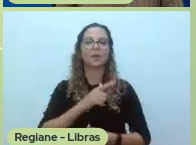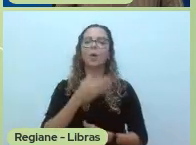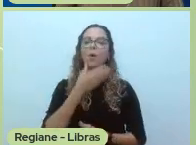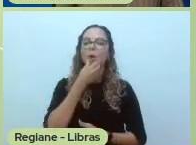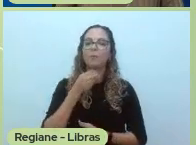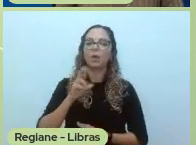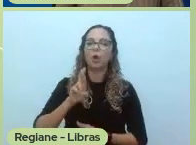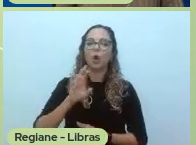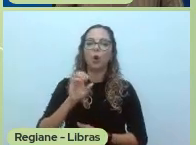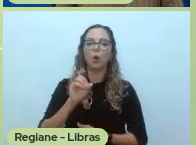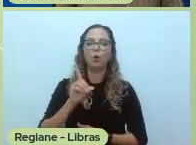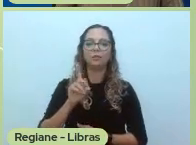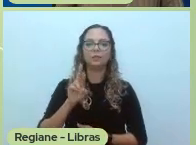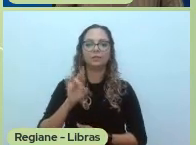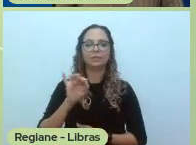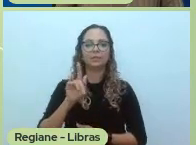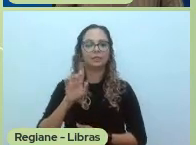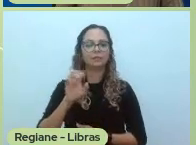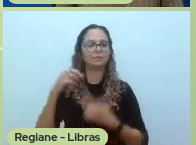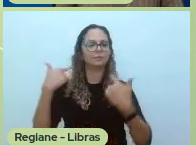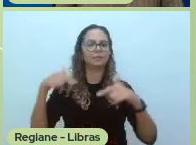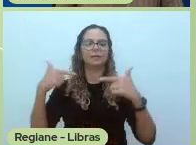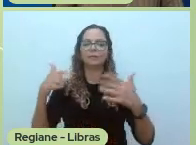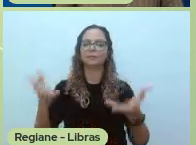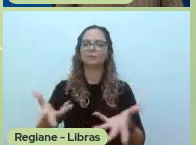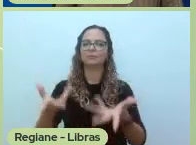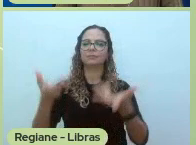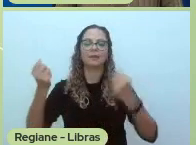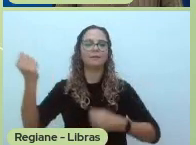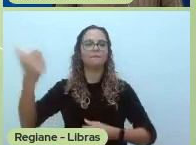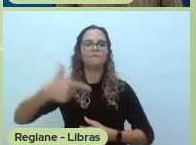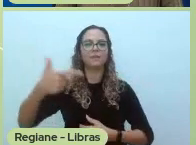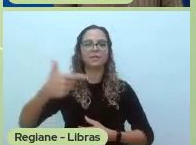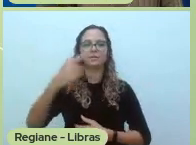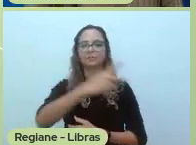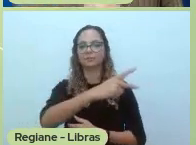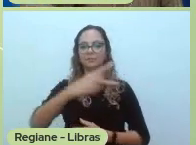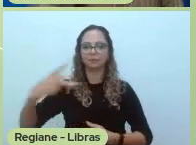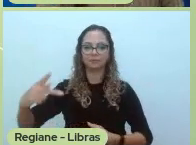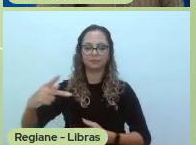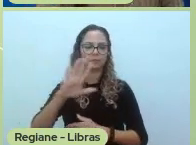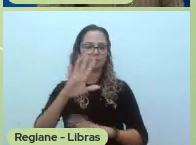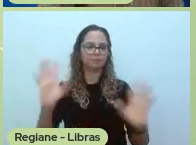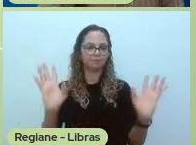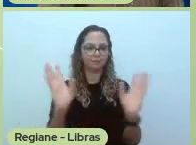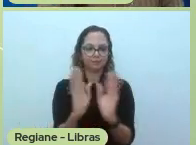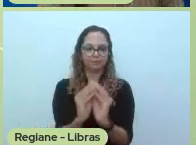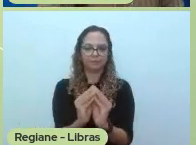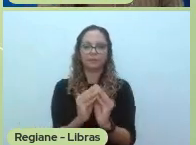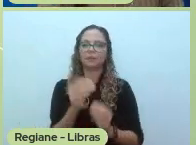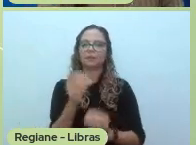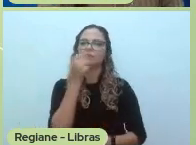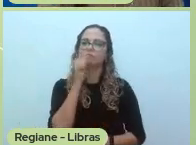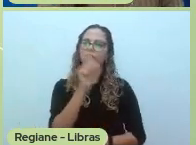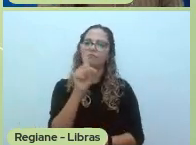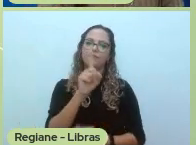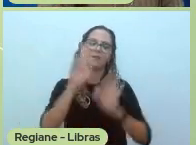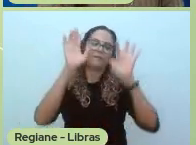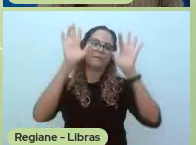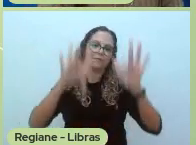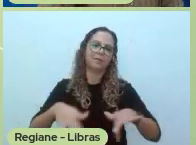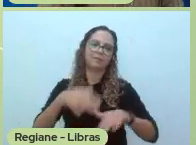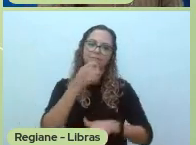trazendo mulheres incríveis para a vice-presidência. Mas, enfim, fechando aqui o assunto, eu acho que essa jornada não acabou, precisa muita